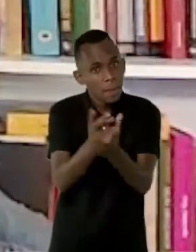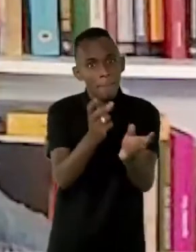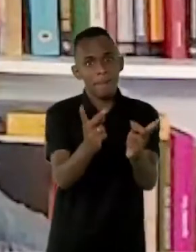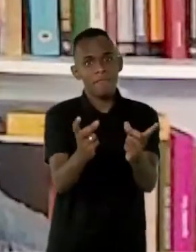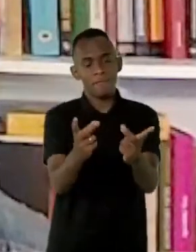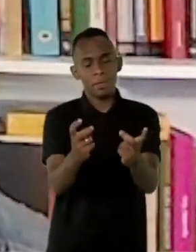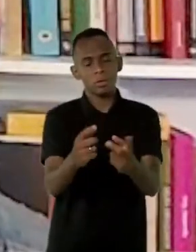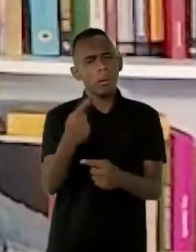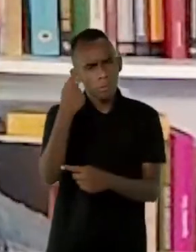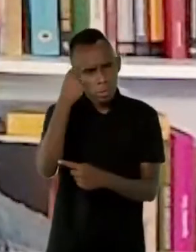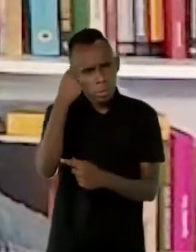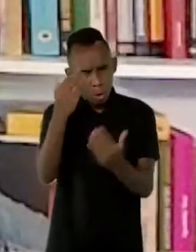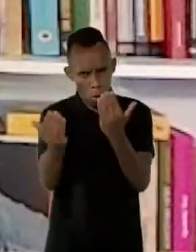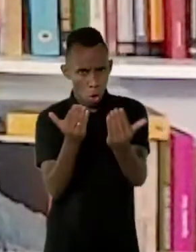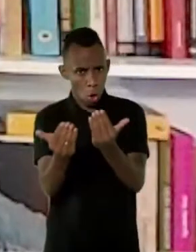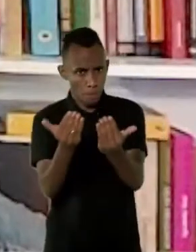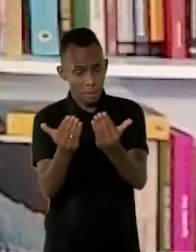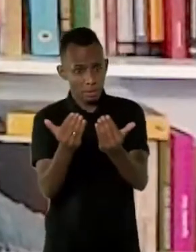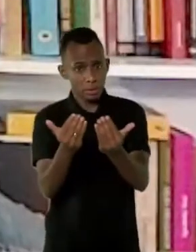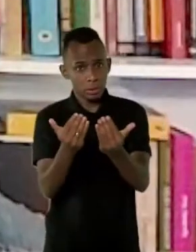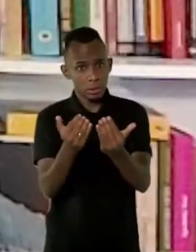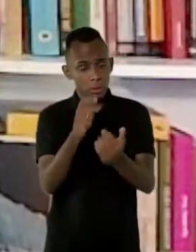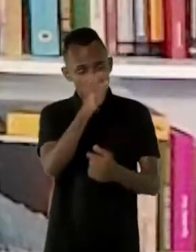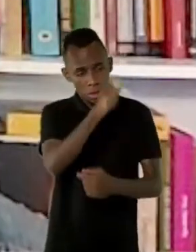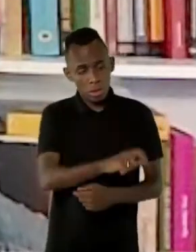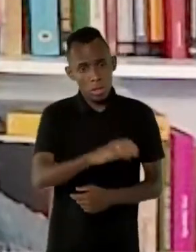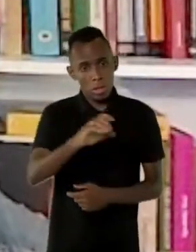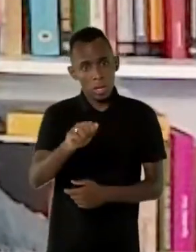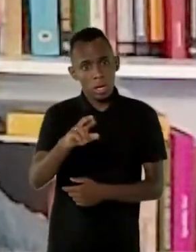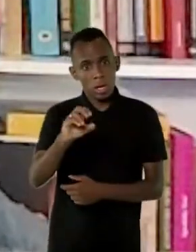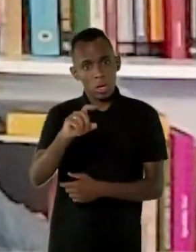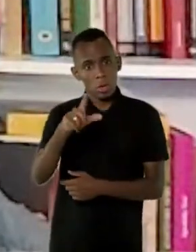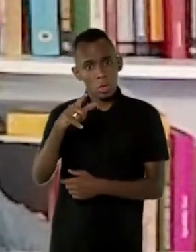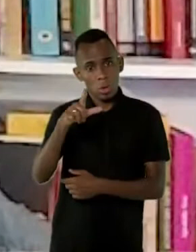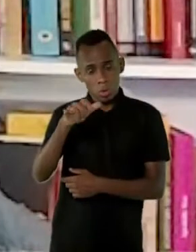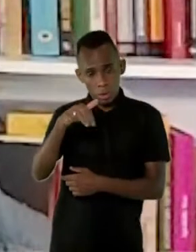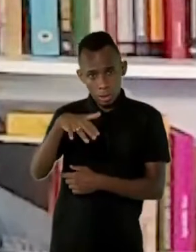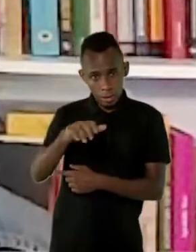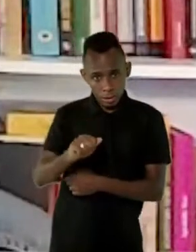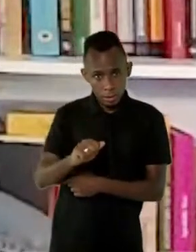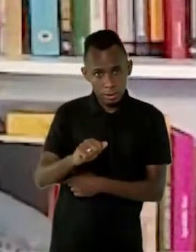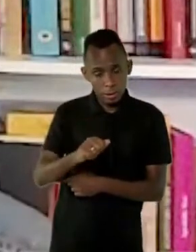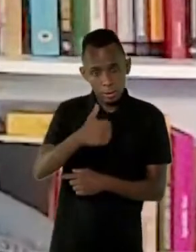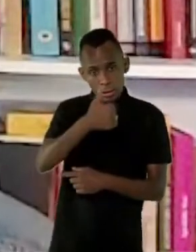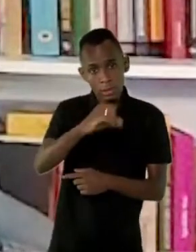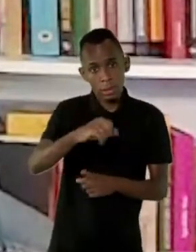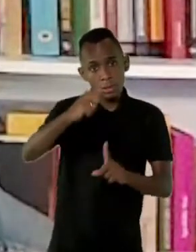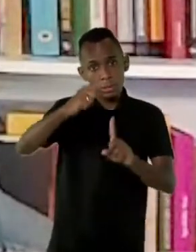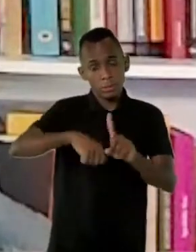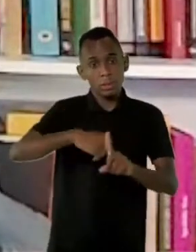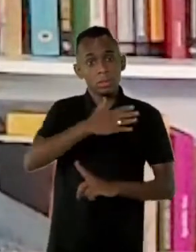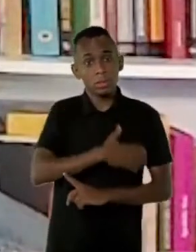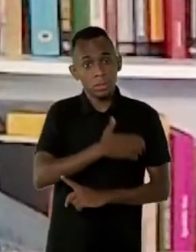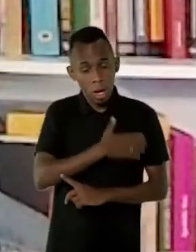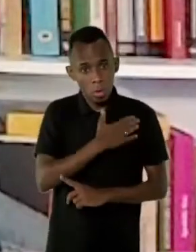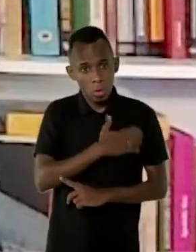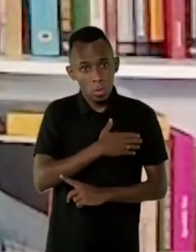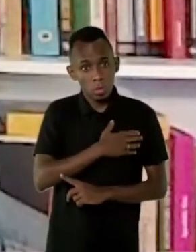da Carolina foi lançado no dia 19 de agosto, 10.000 exemplares, 4 dias depois já não tinha mais